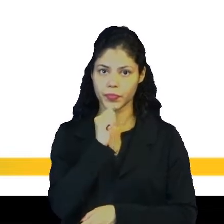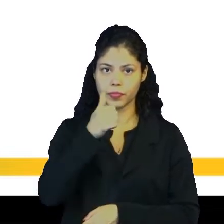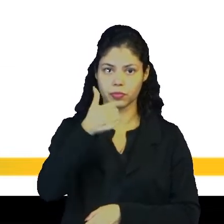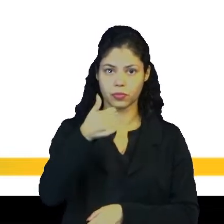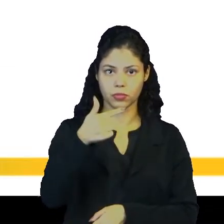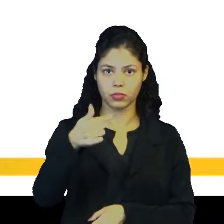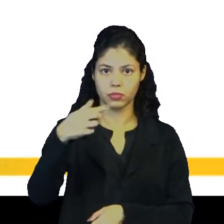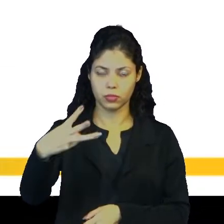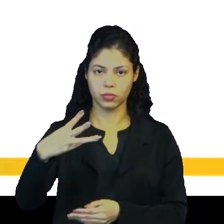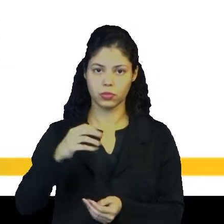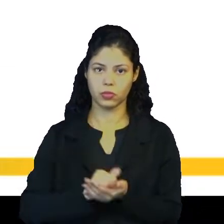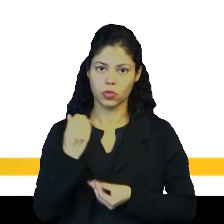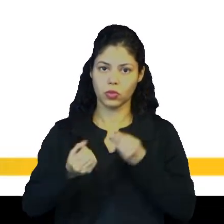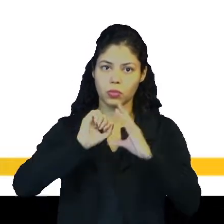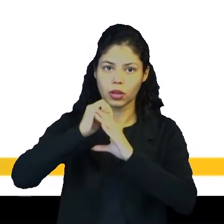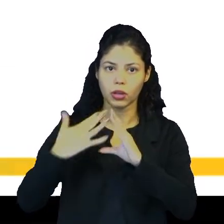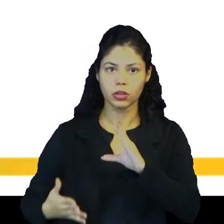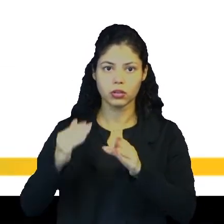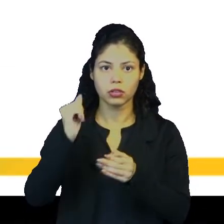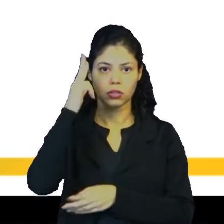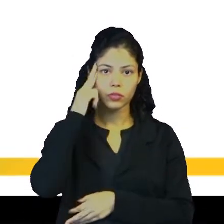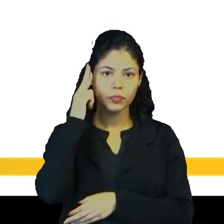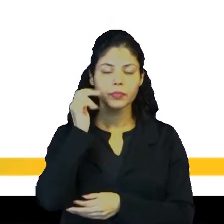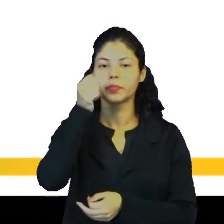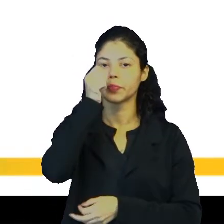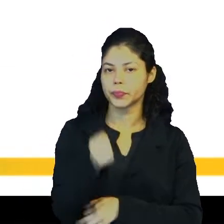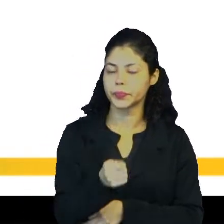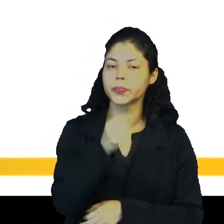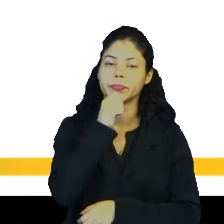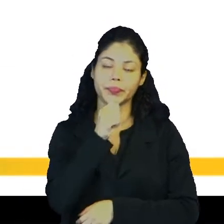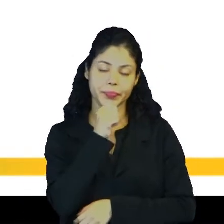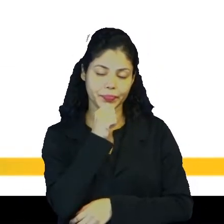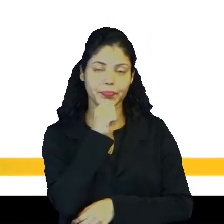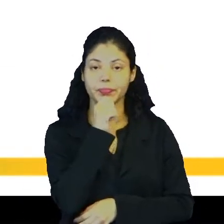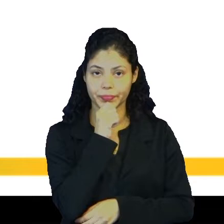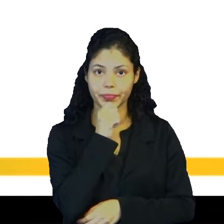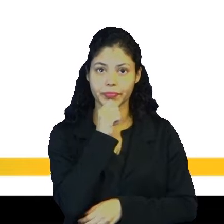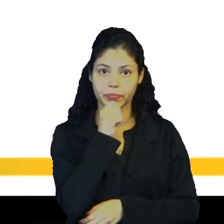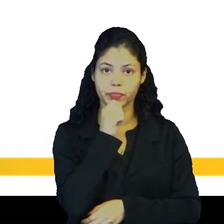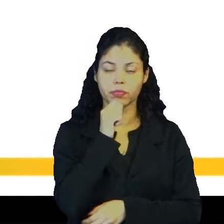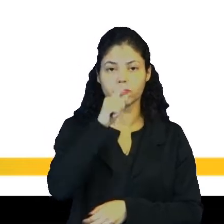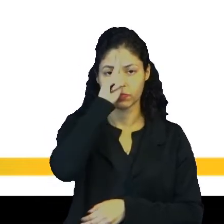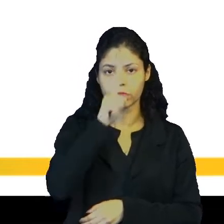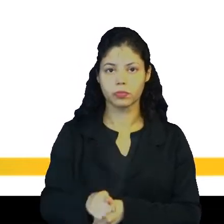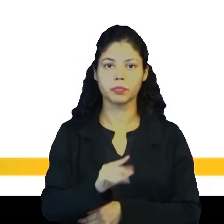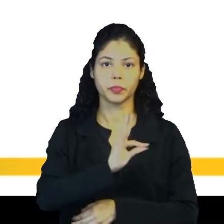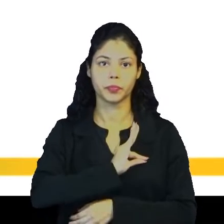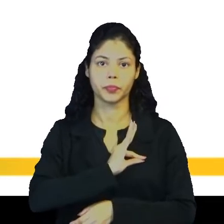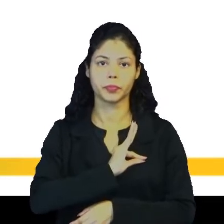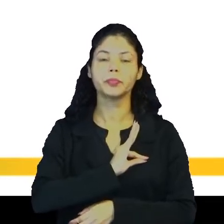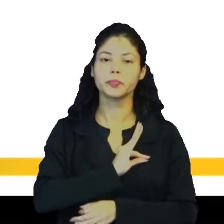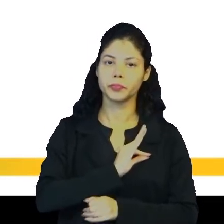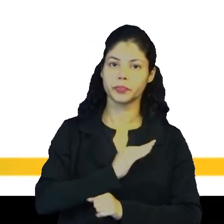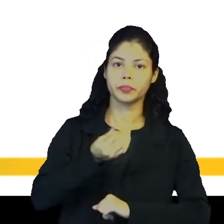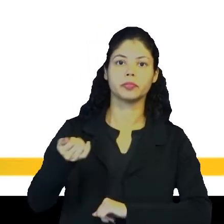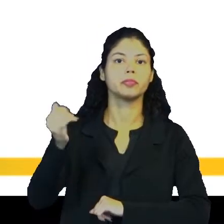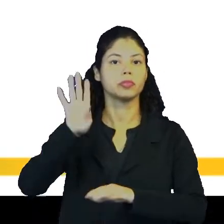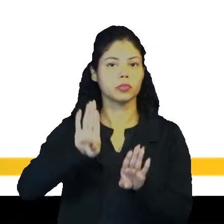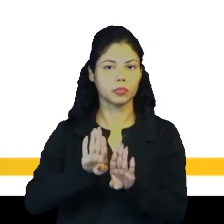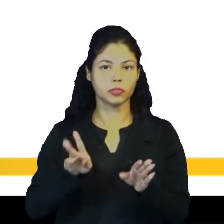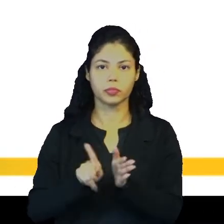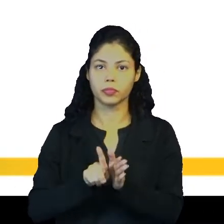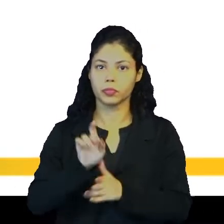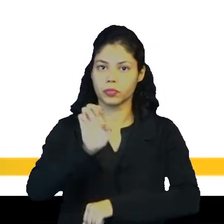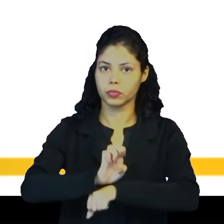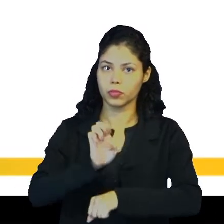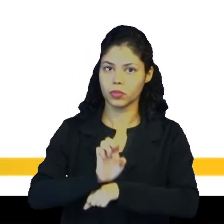73. Como características comuns, esses regimes impuseram uma militarização do Estado, com as Forças Armadas assumindo